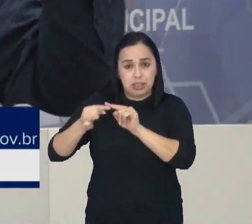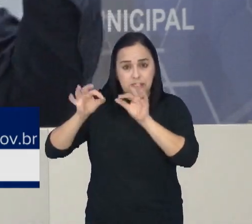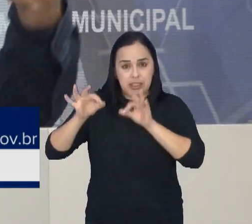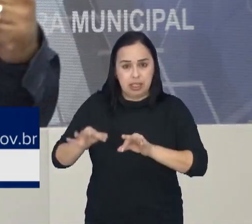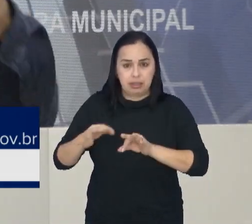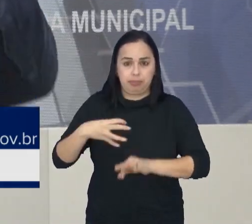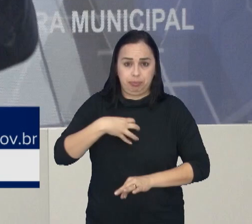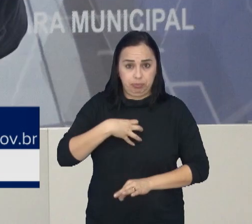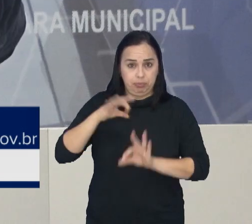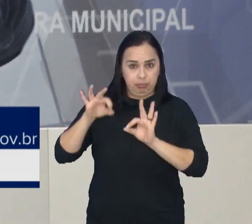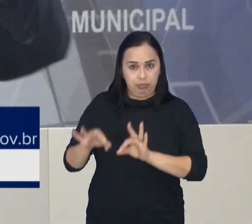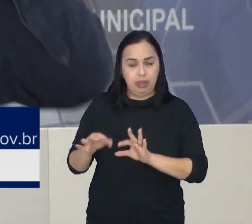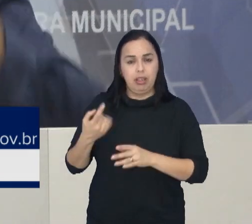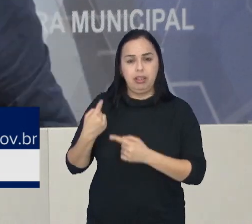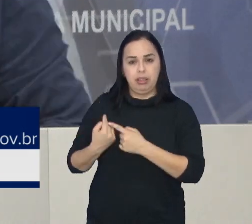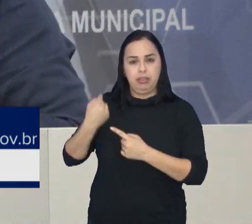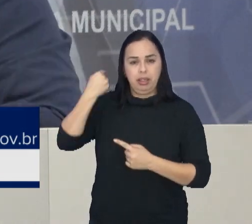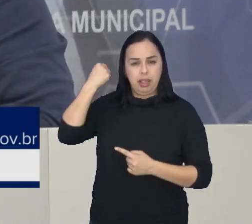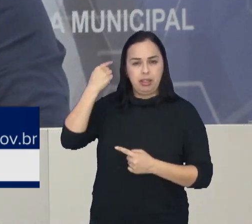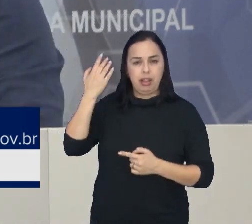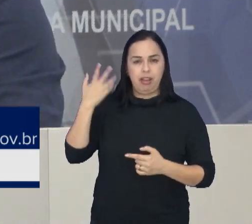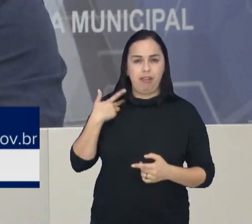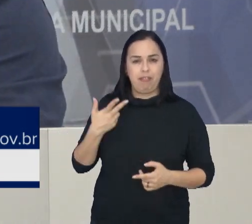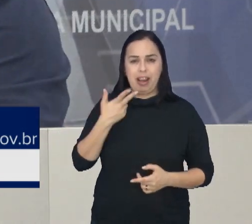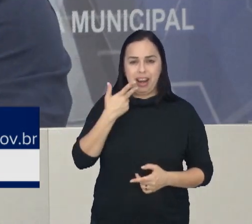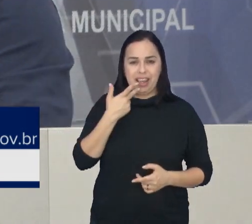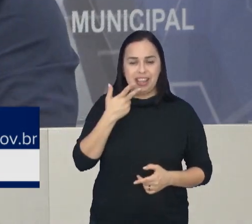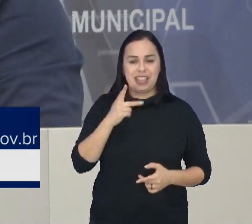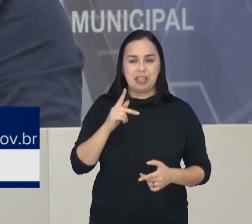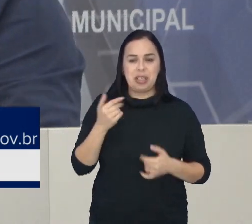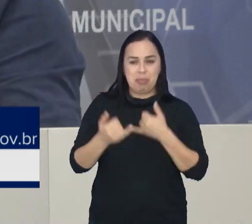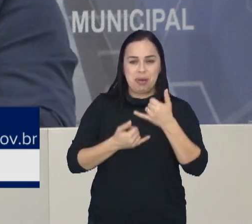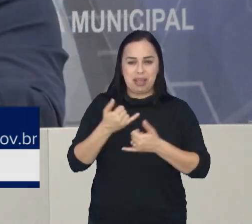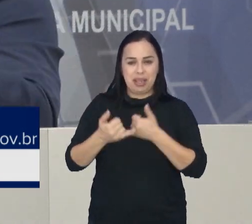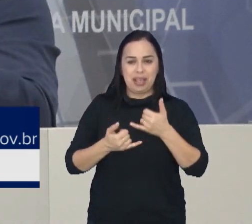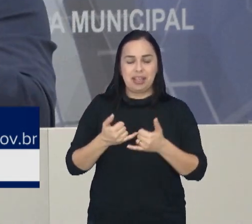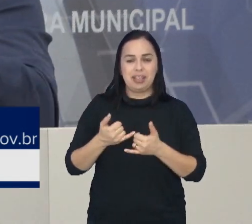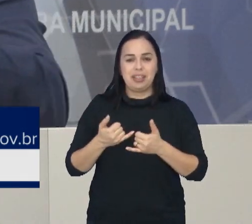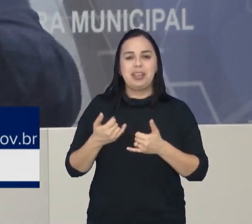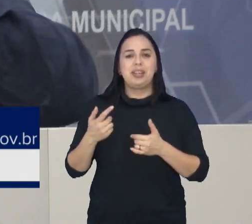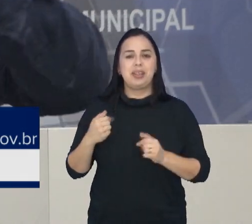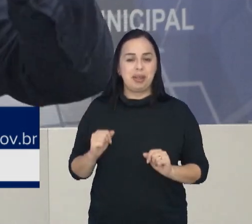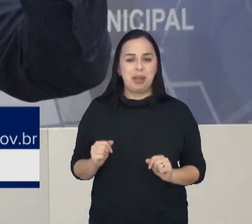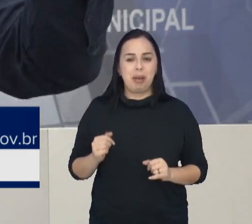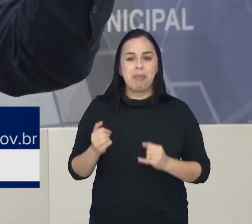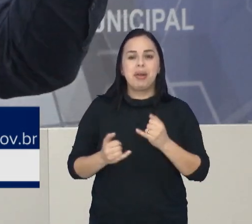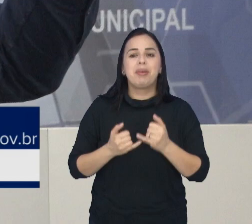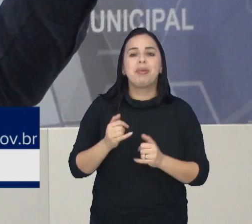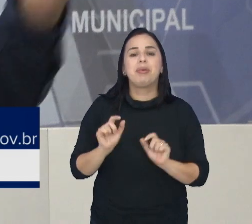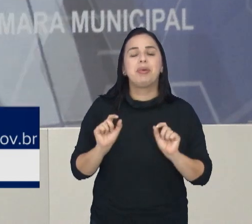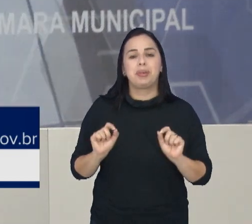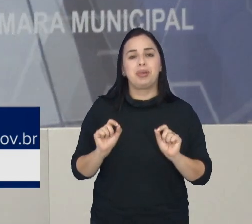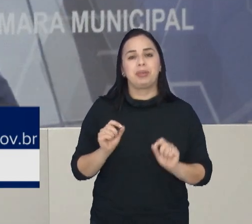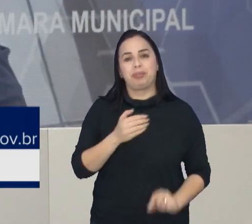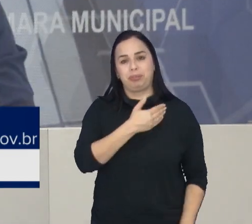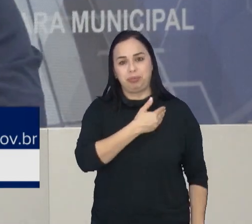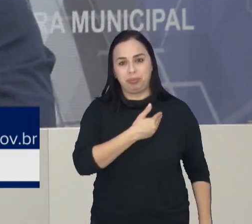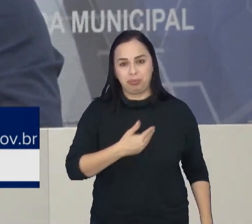falei aqui anteriormente, até brinquei no plenário, e alguns colegas gostaram da brincadeira, eu queria que o